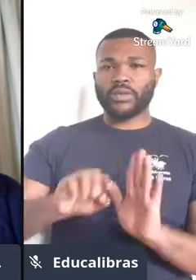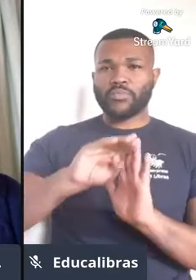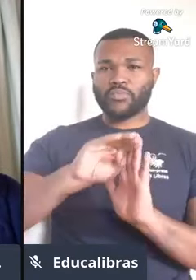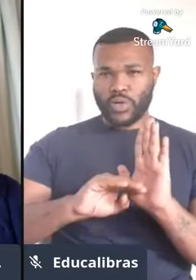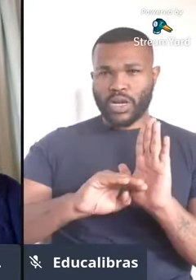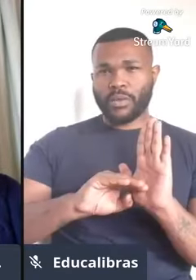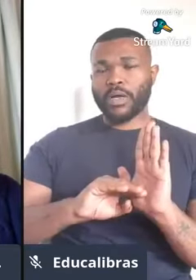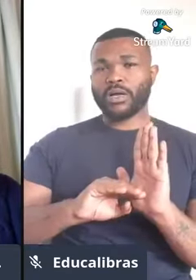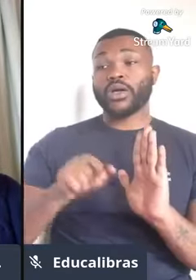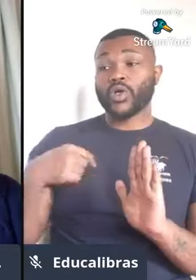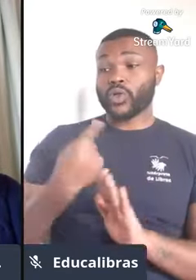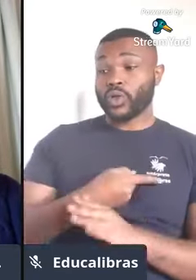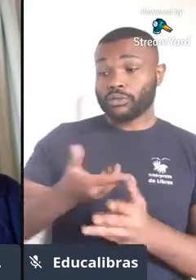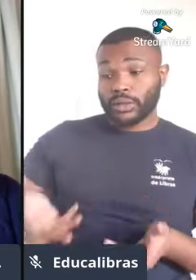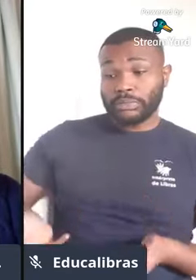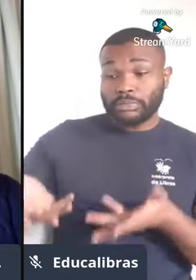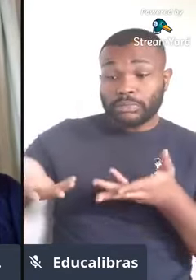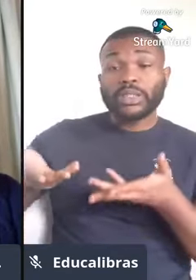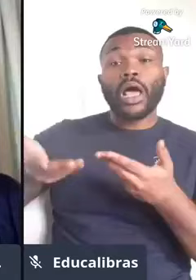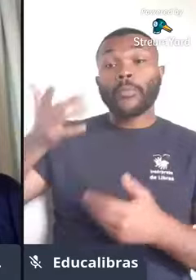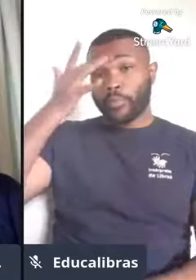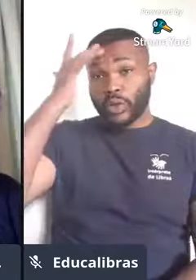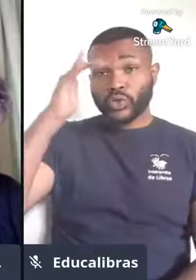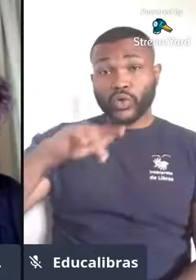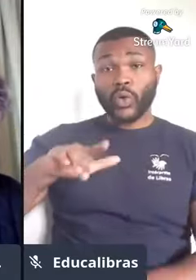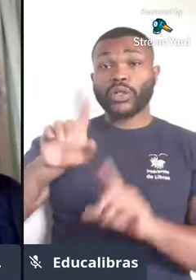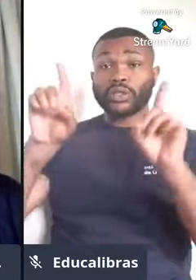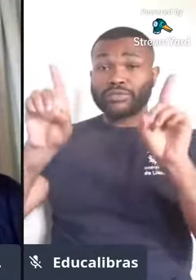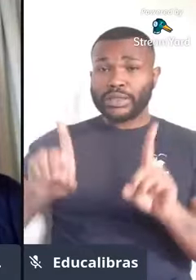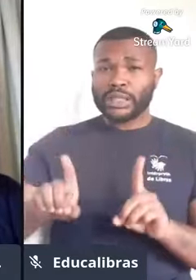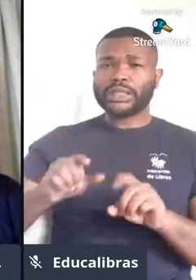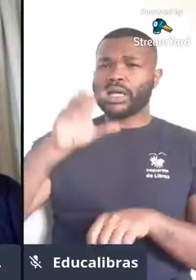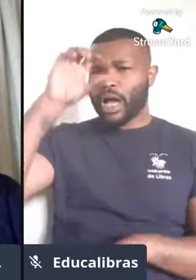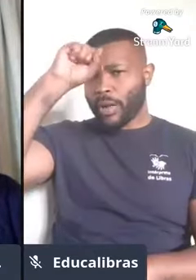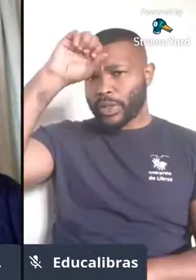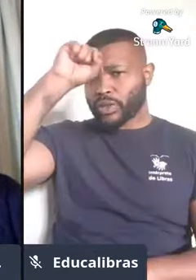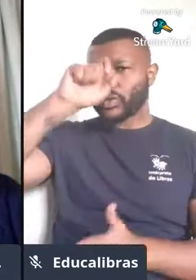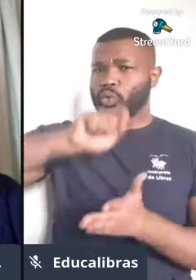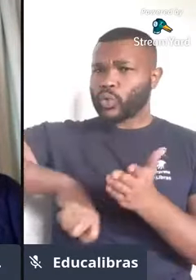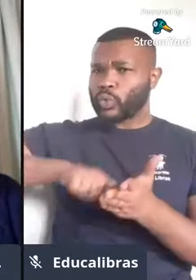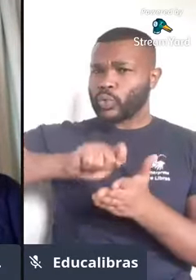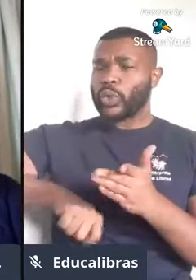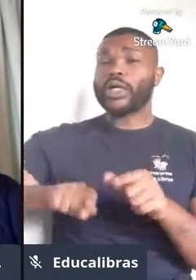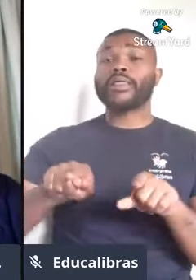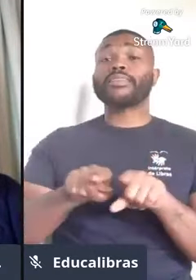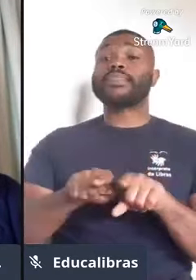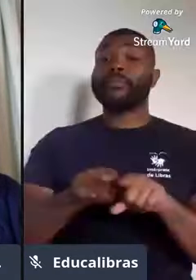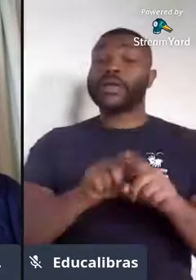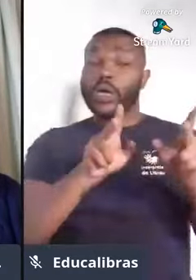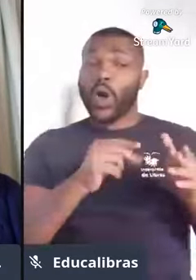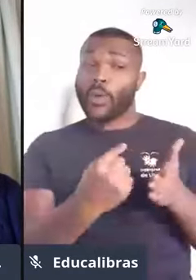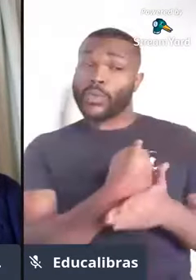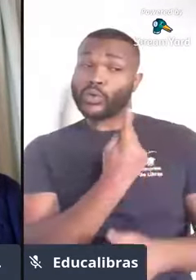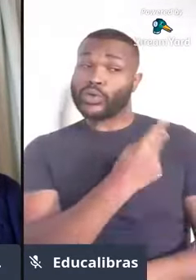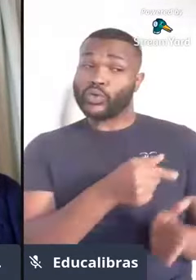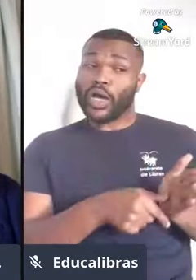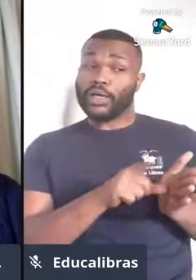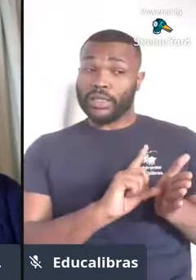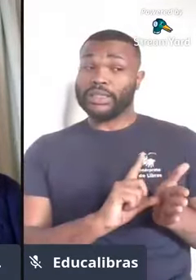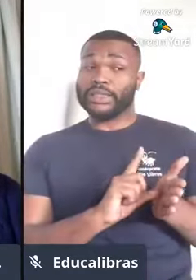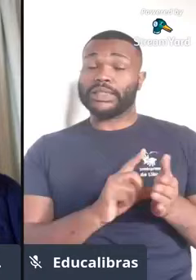contratados aprendizes com deficiência, e isso, recordando, inclusive, a pergunta que você fez anteriormente, das alegações